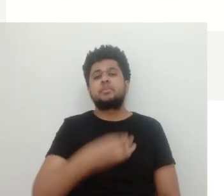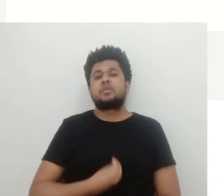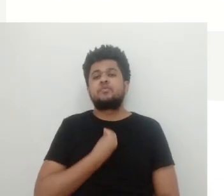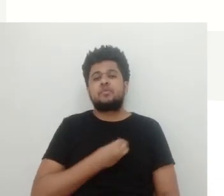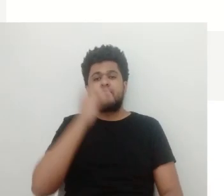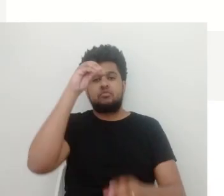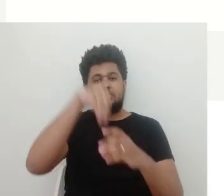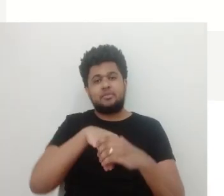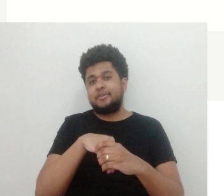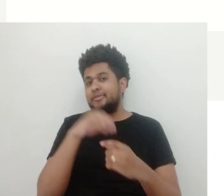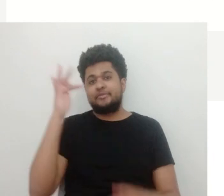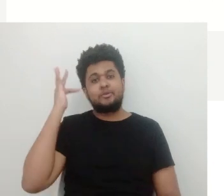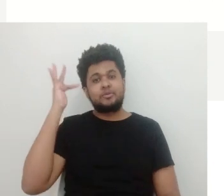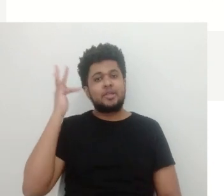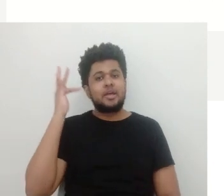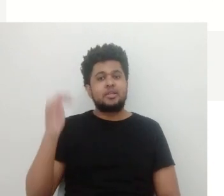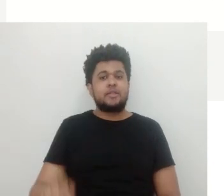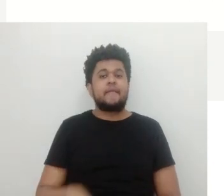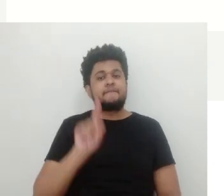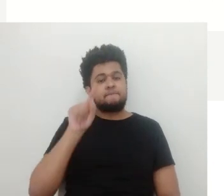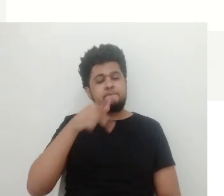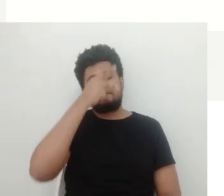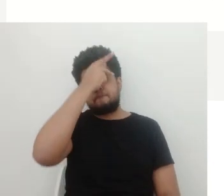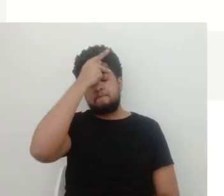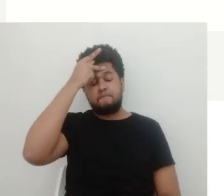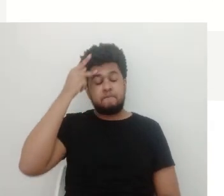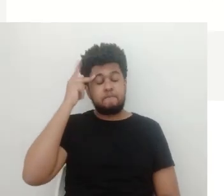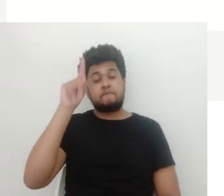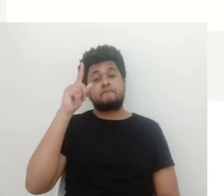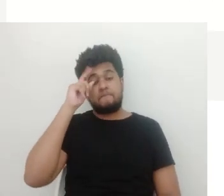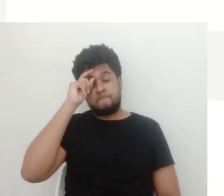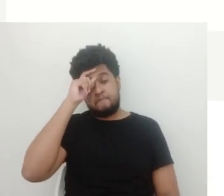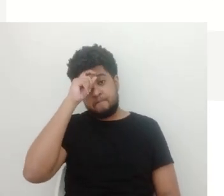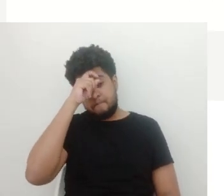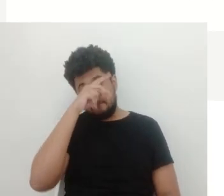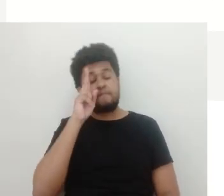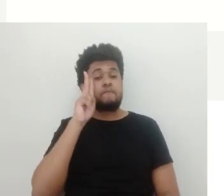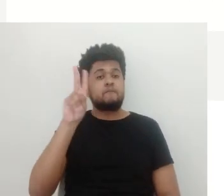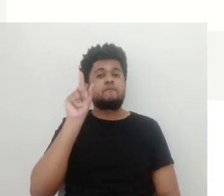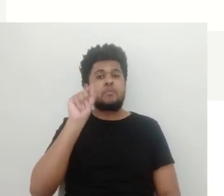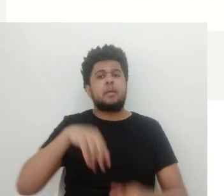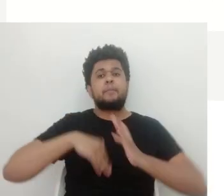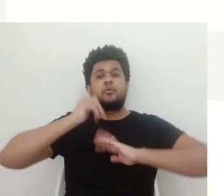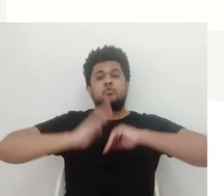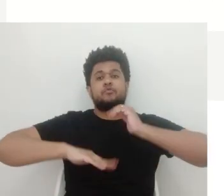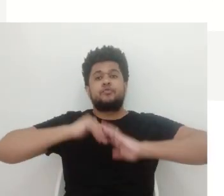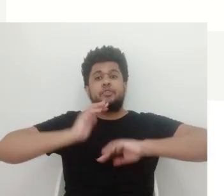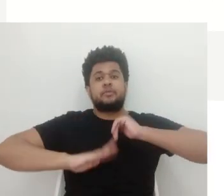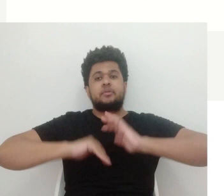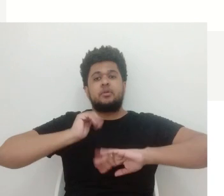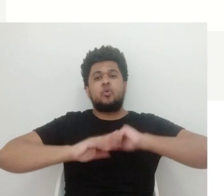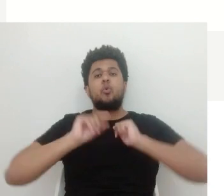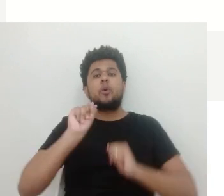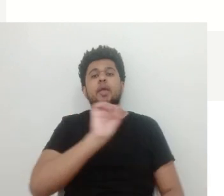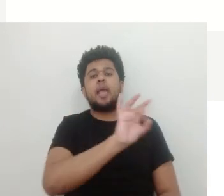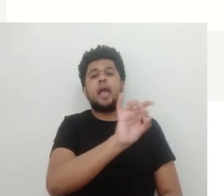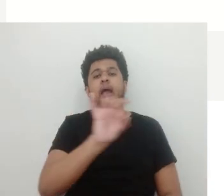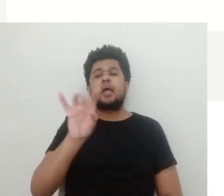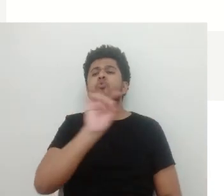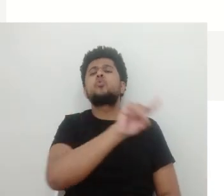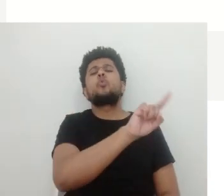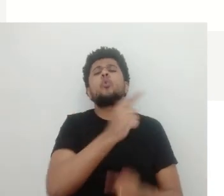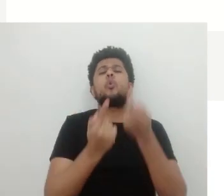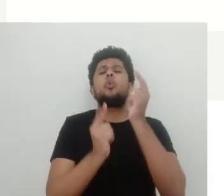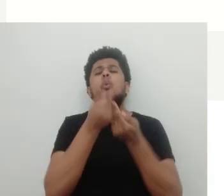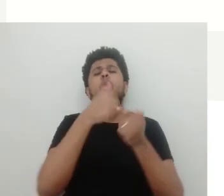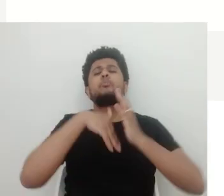de Andrade, Maria? Né? Você pega um verbete de enciclopédia, Mário de Andrade, de São Paulo, né? E é 7, 8 nomes de